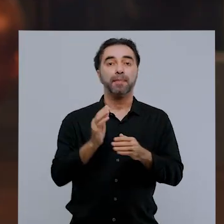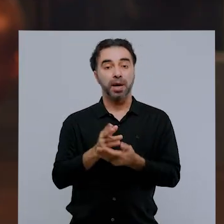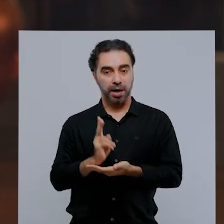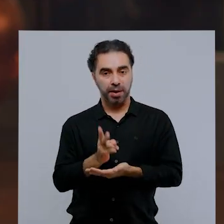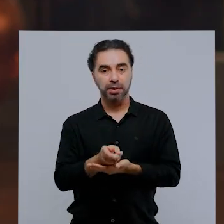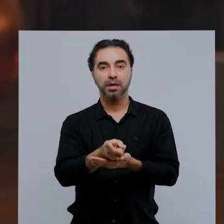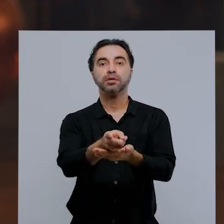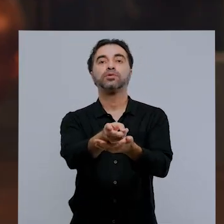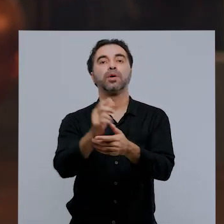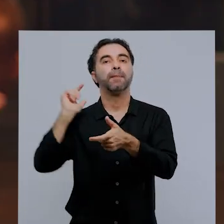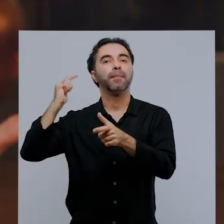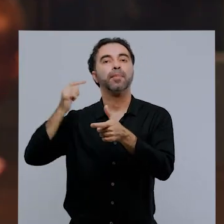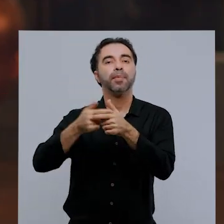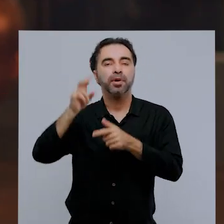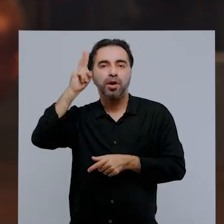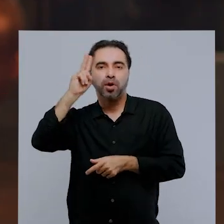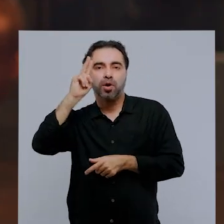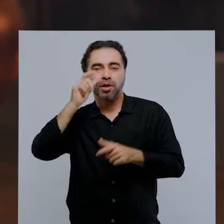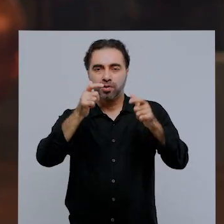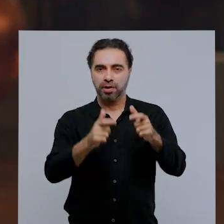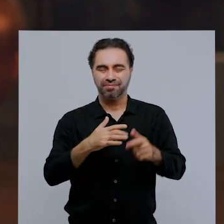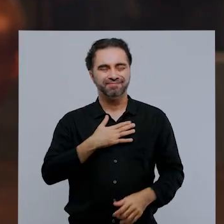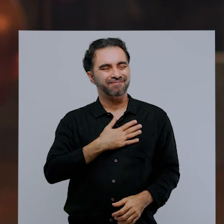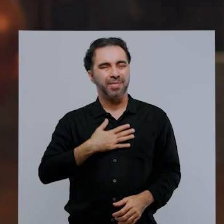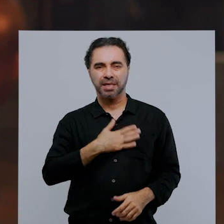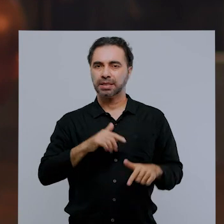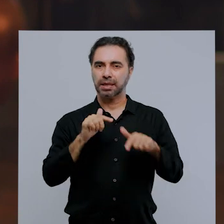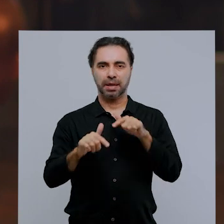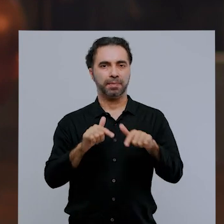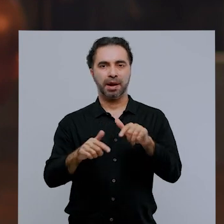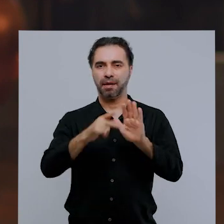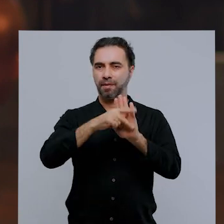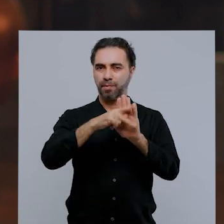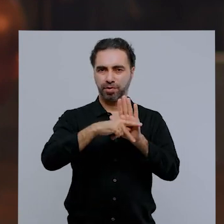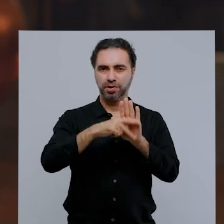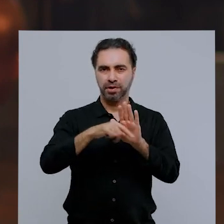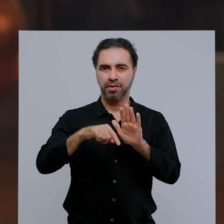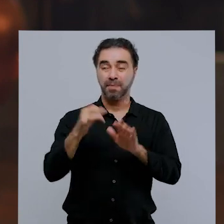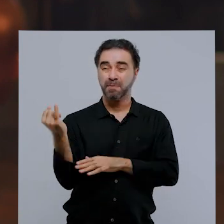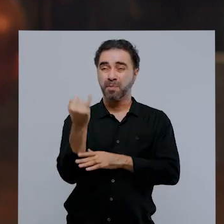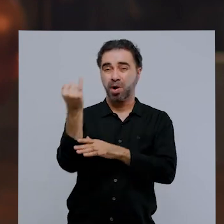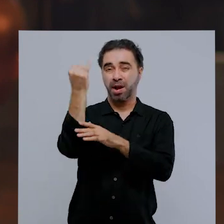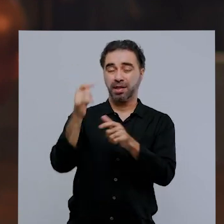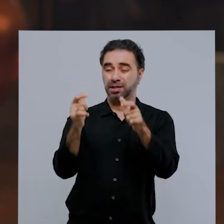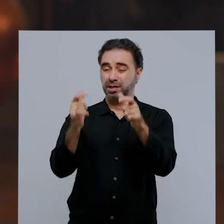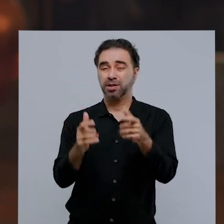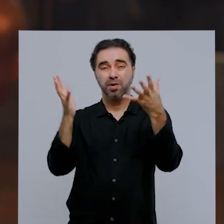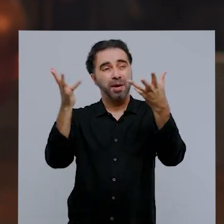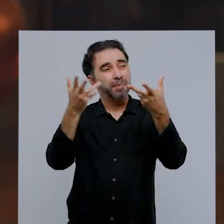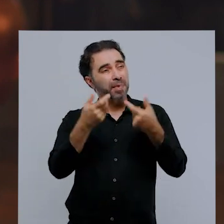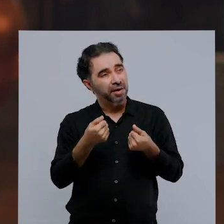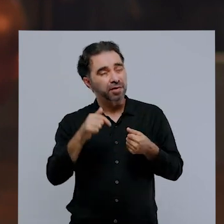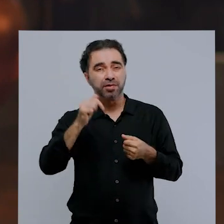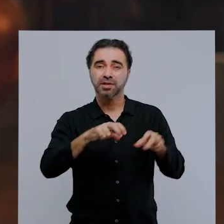tradições e as condições históricas do local. É um prazer trabalhar nesse projeto tão importante, nesse lugar maravilhoso